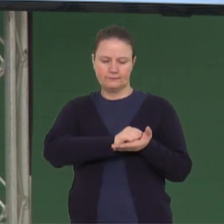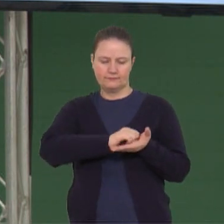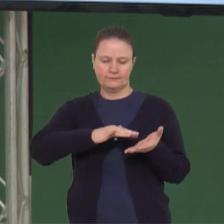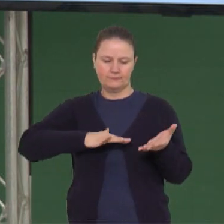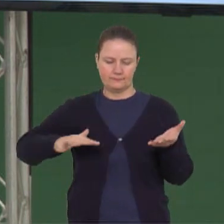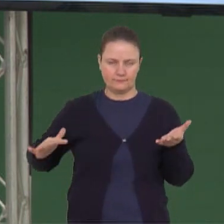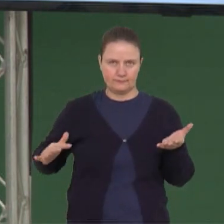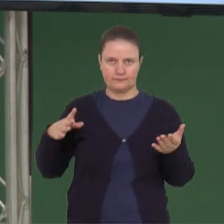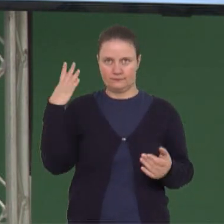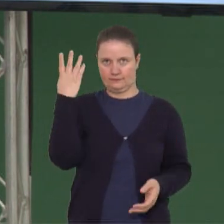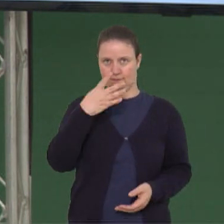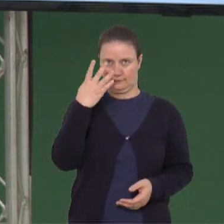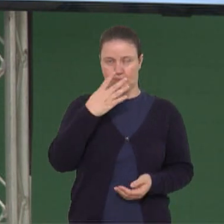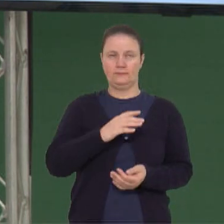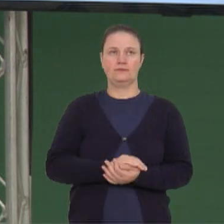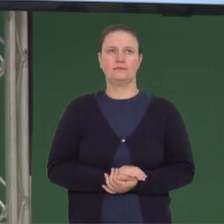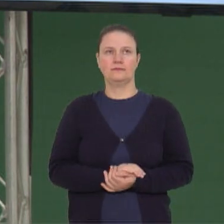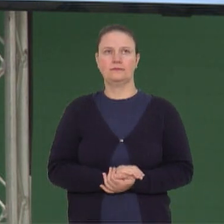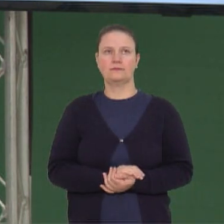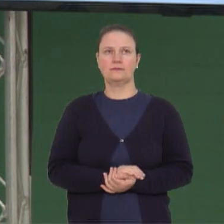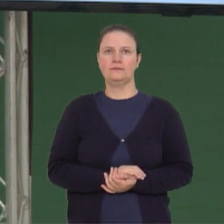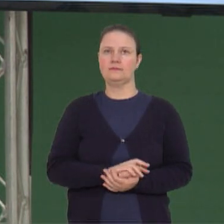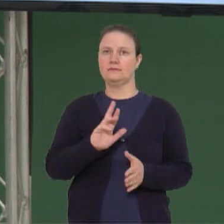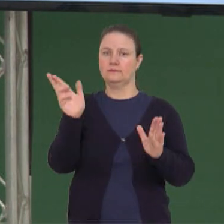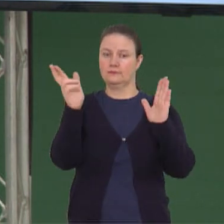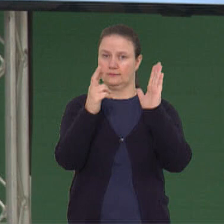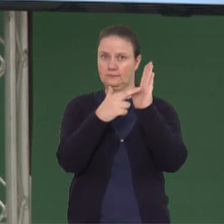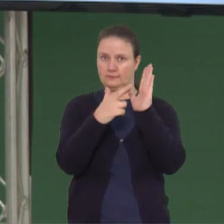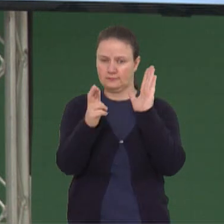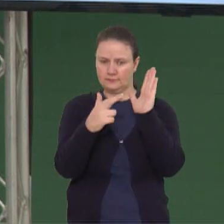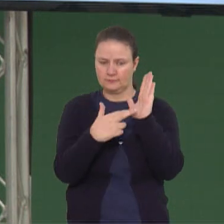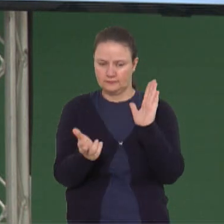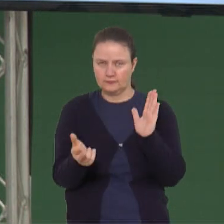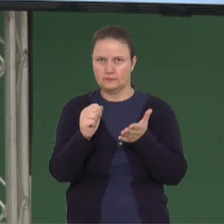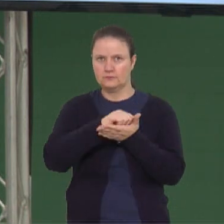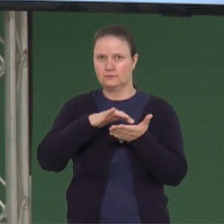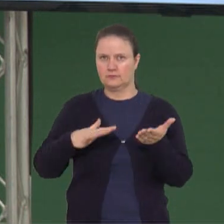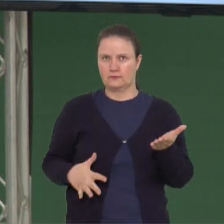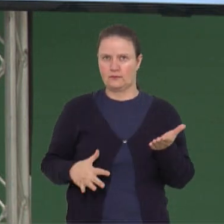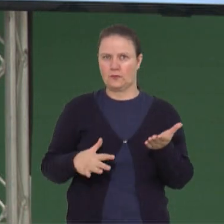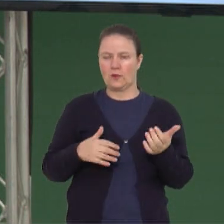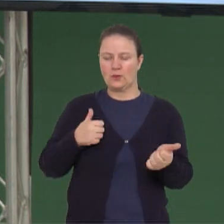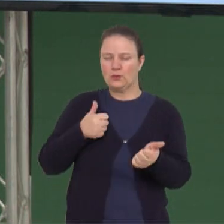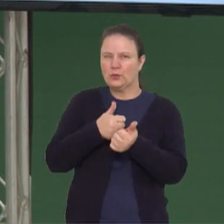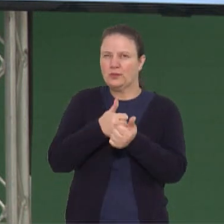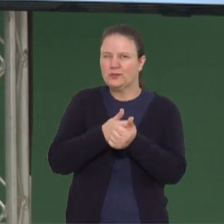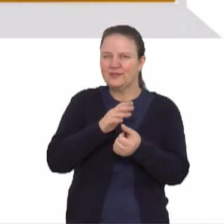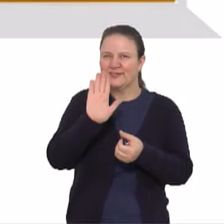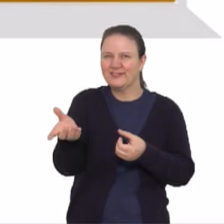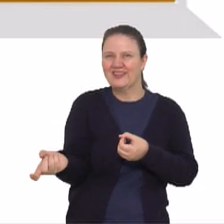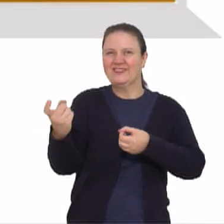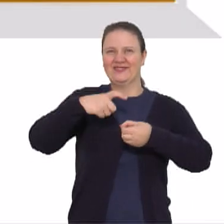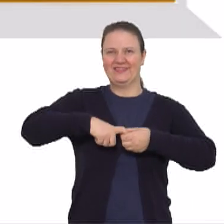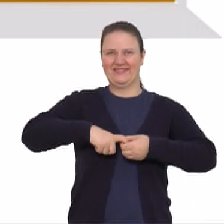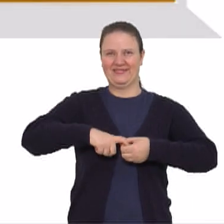Atividade 4. Responda a atividade 4 e daqui a pouco nós já voltamos.